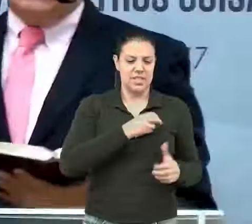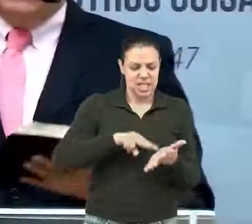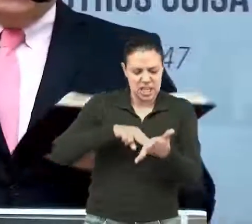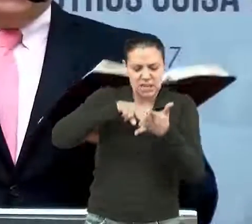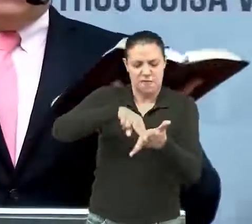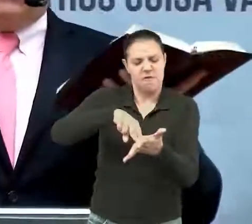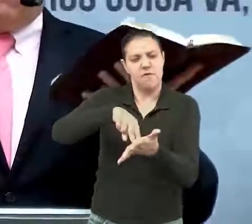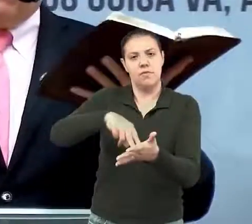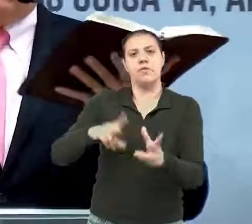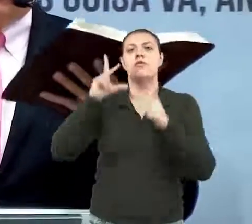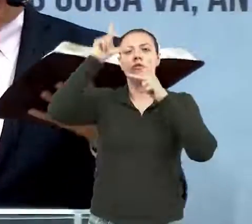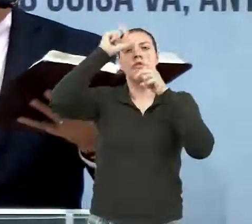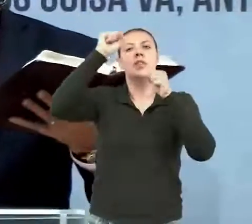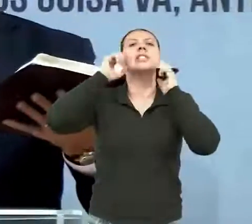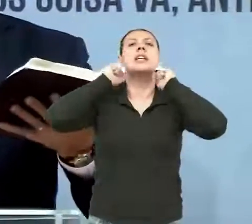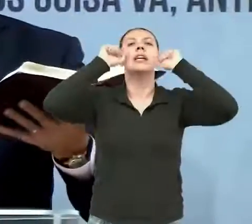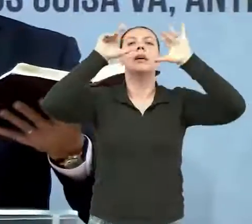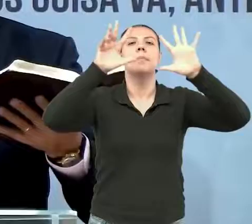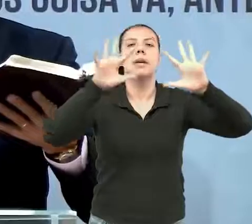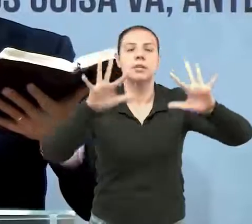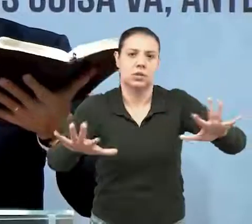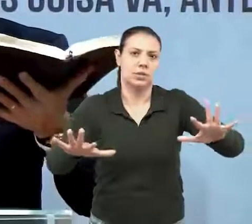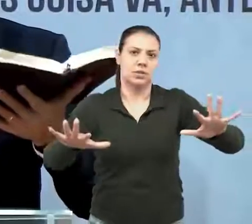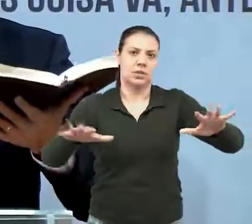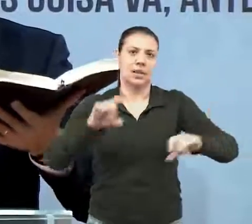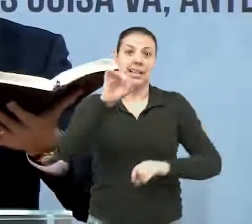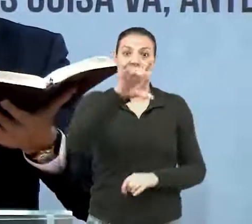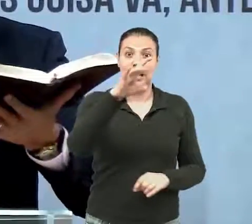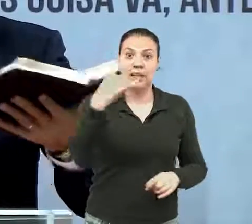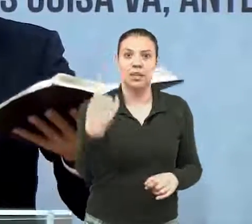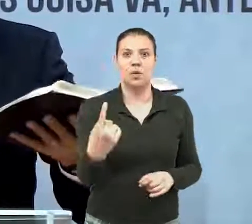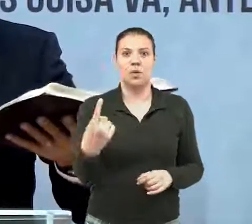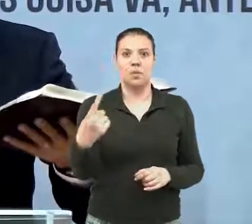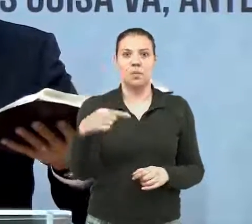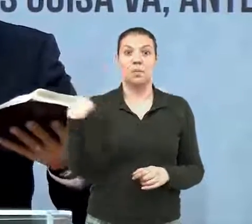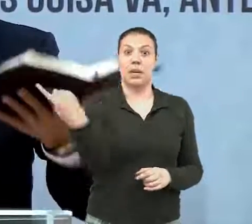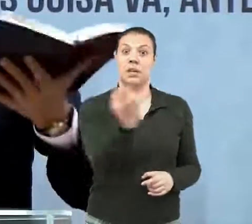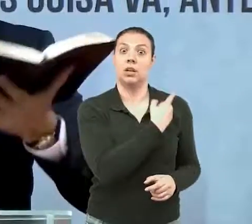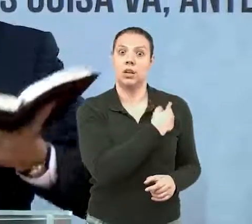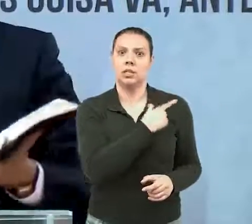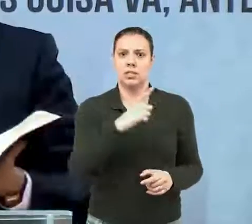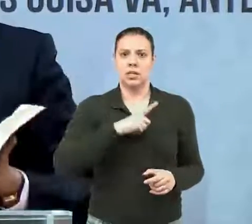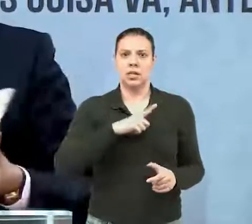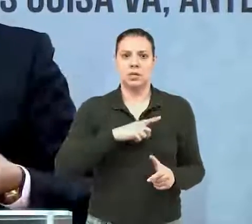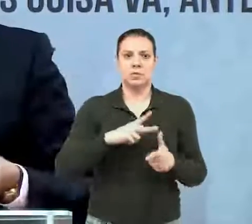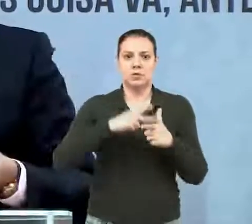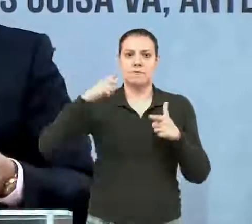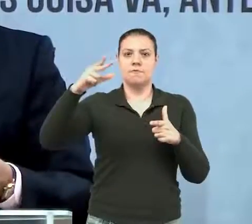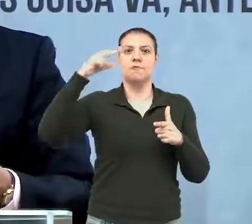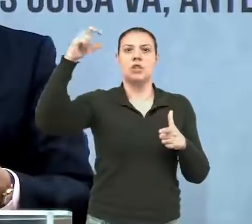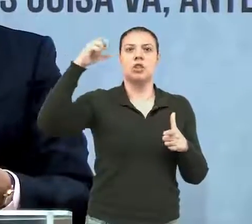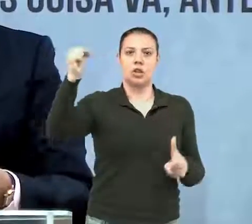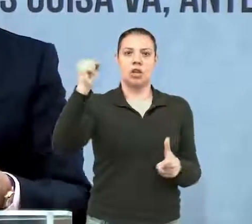levanta você e Deus abençoa você, para que você vença o medo e viva